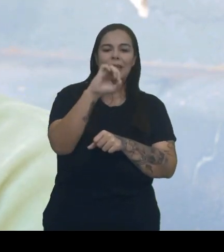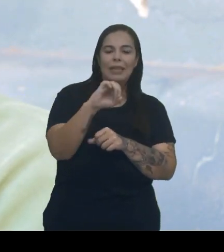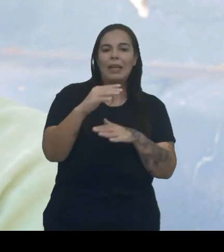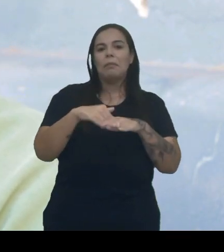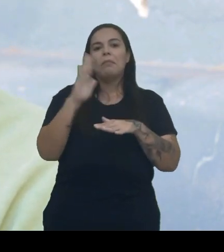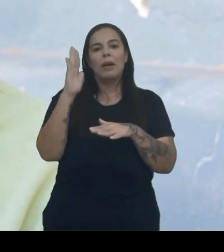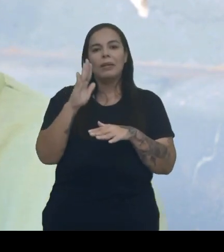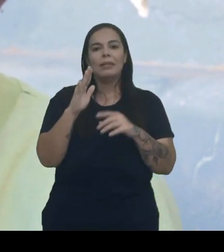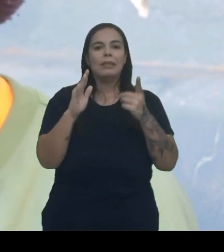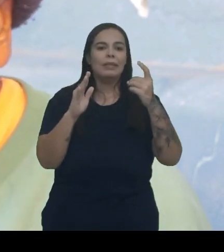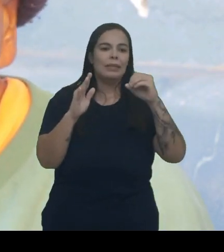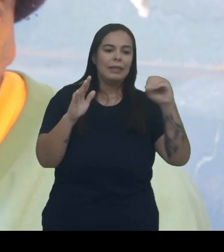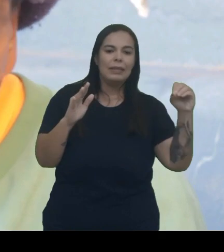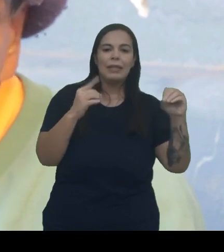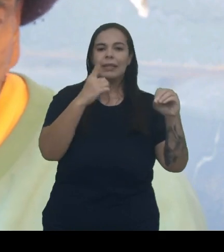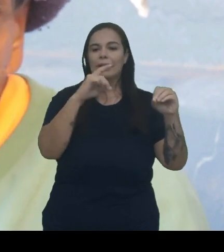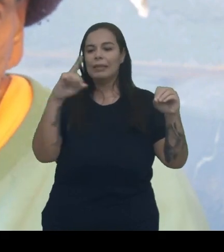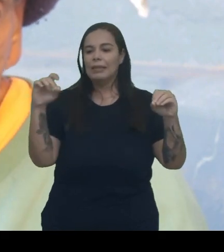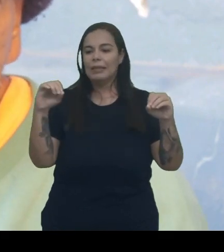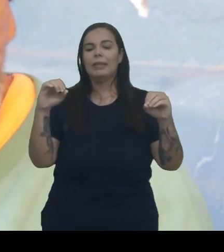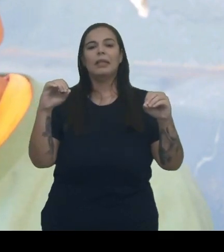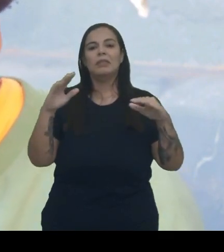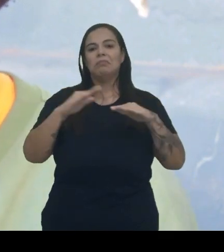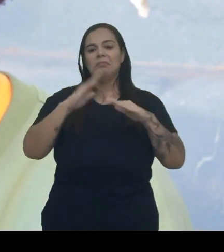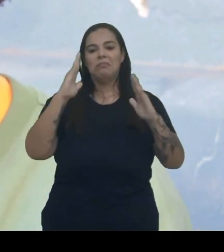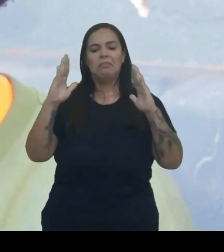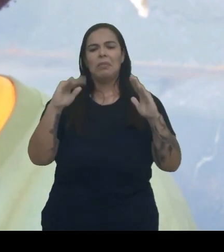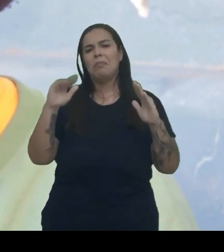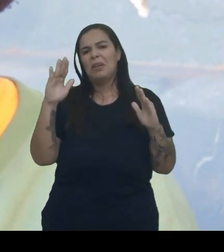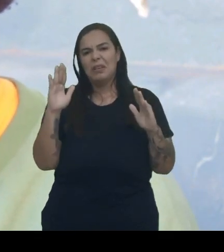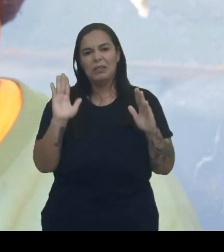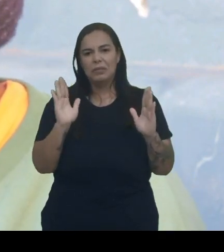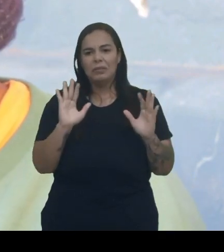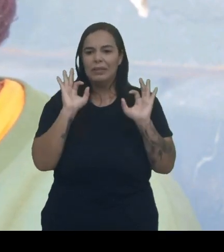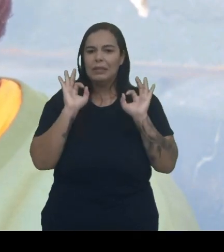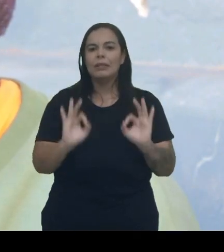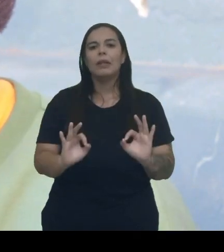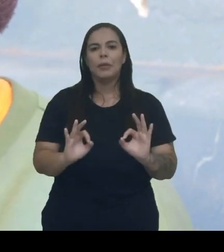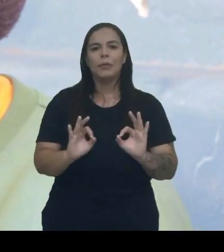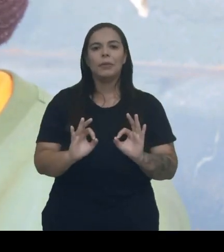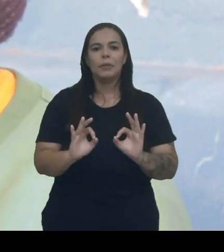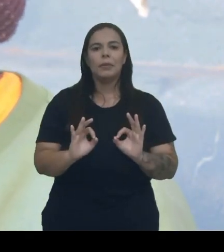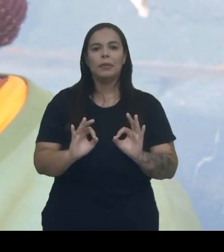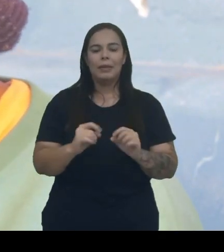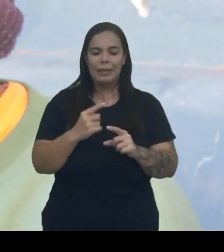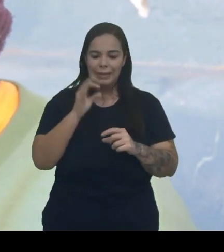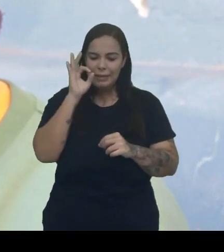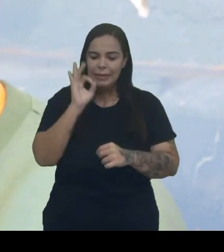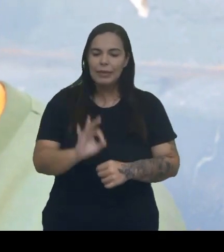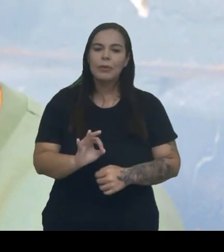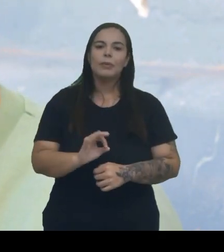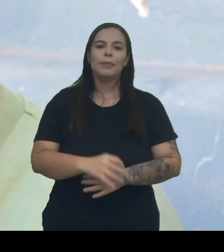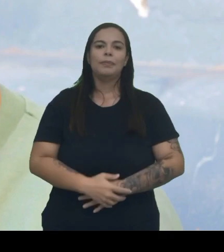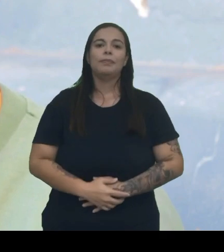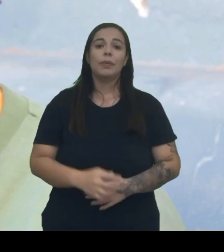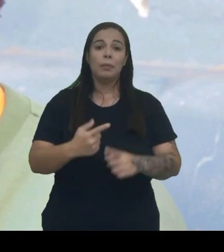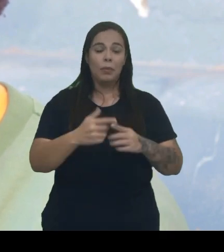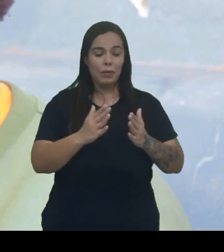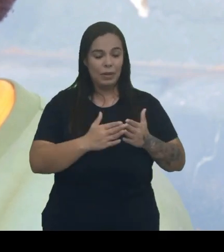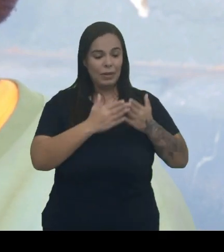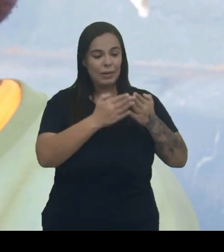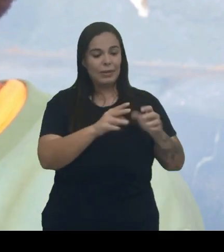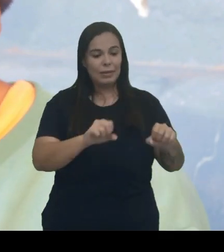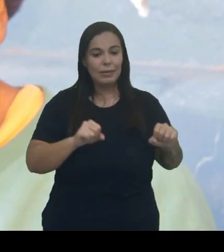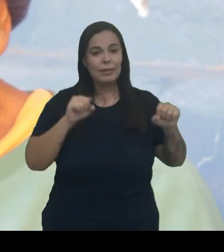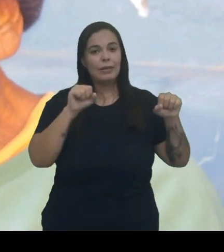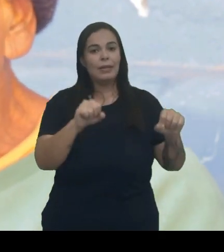100 a 110 para mais um pouco. Com toda certeza. Ela é séria. Essa canoa veio do sul.